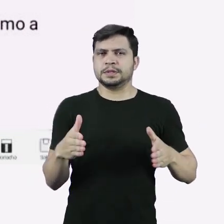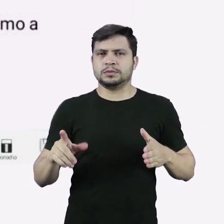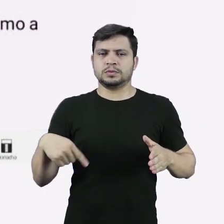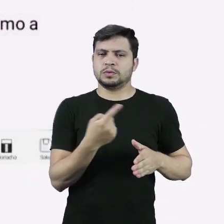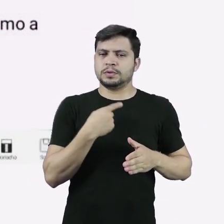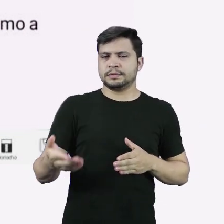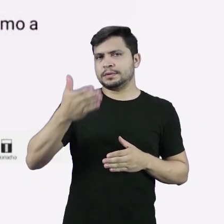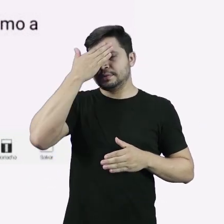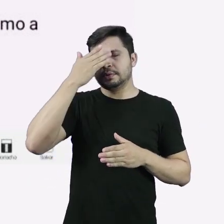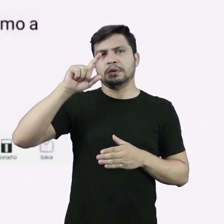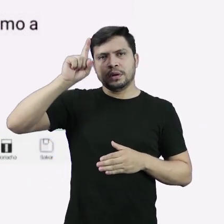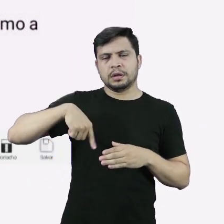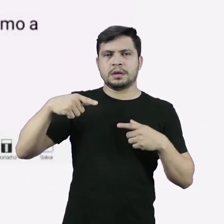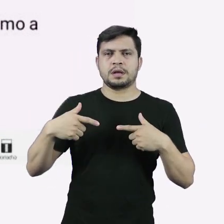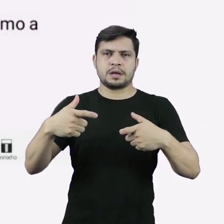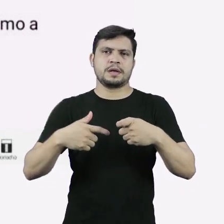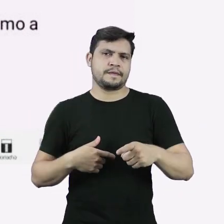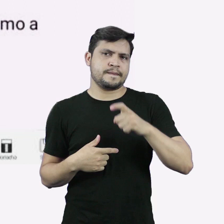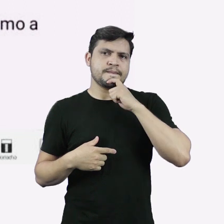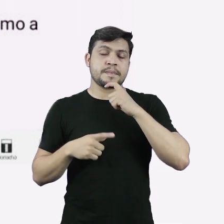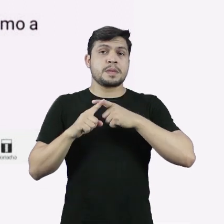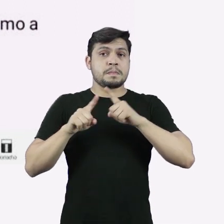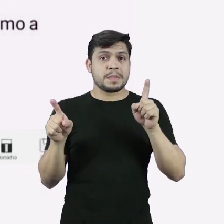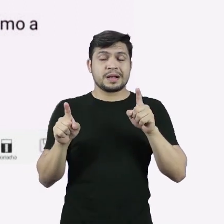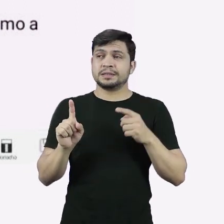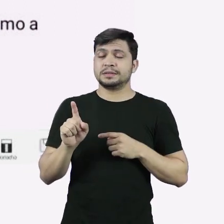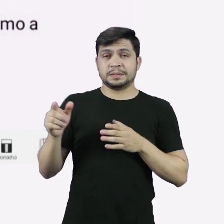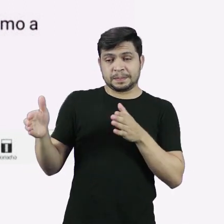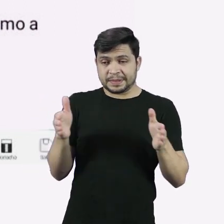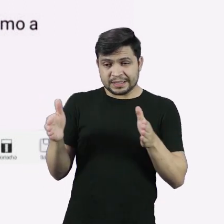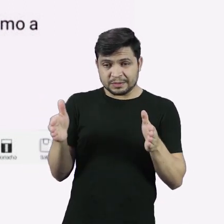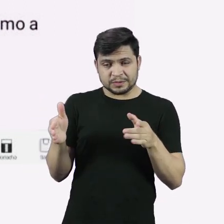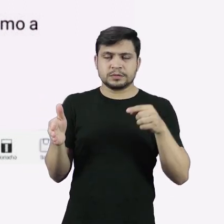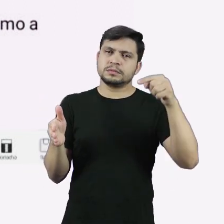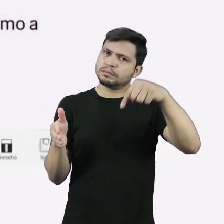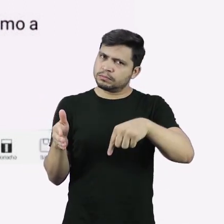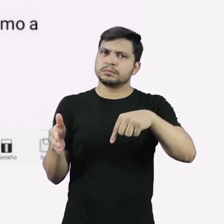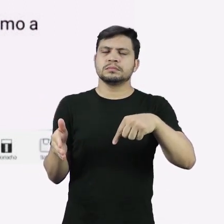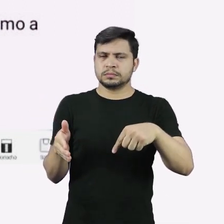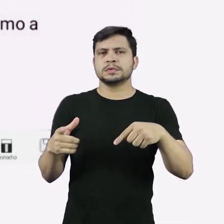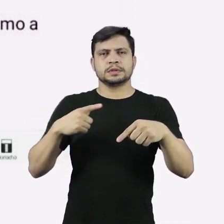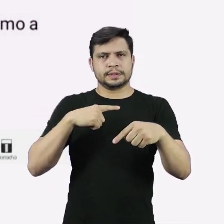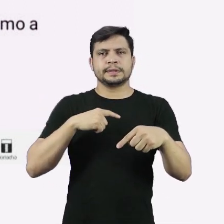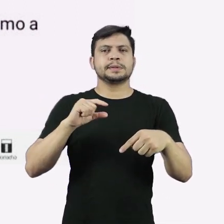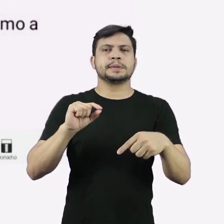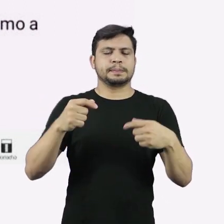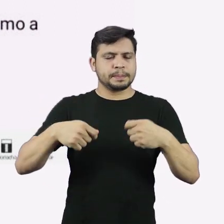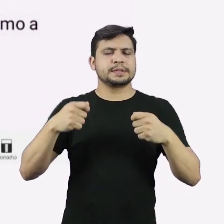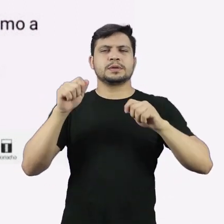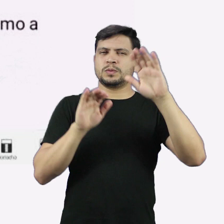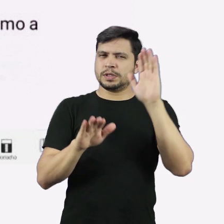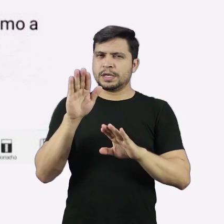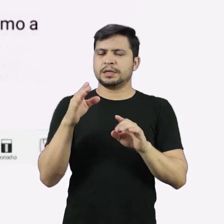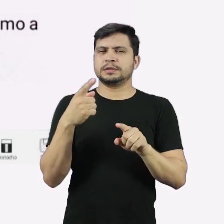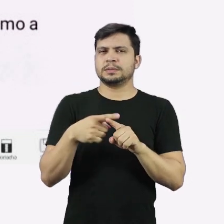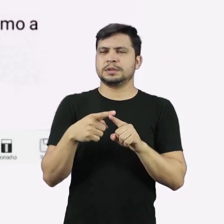Guerra Fria. Entretanto, esse não é um período homogêneo. A gente pode ter e deve ter esse cuidado de perceber que nesses